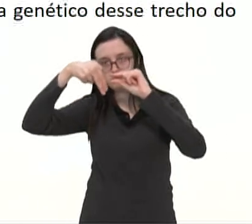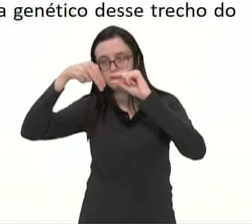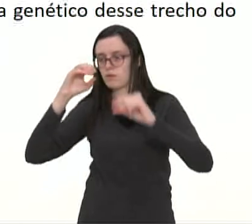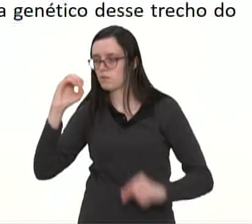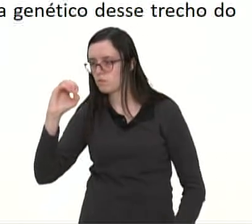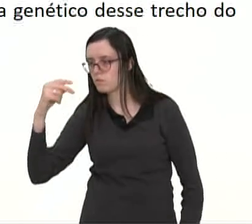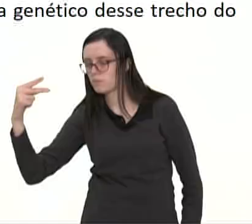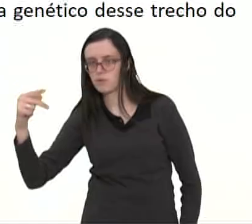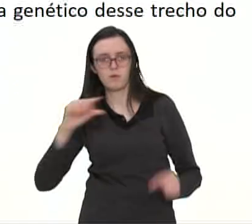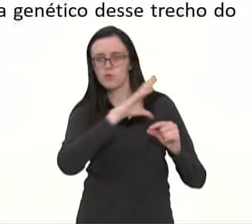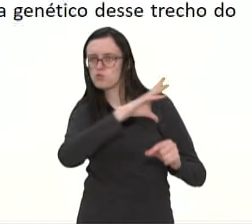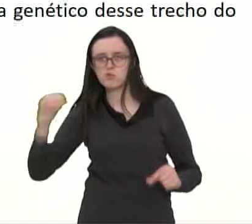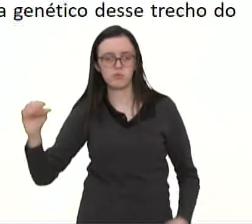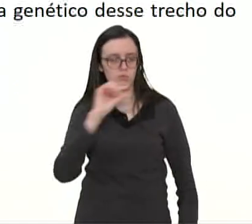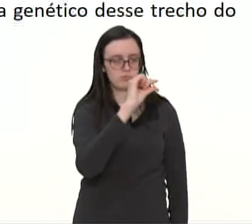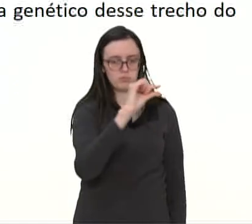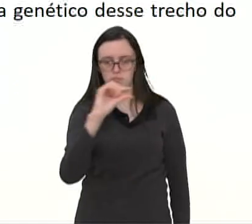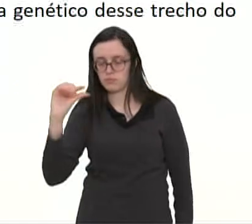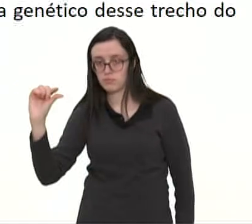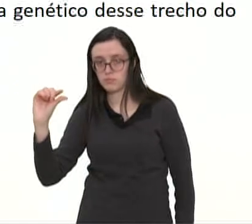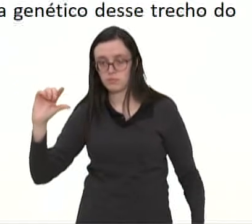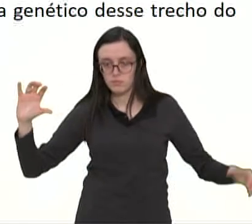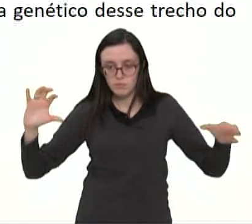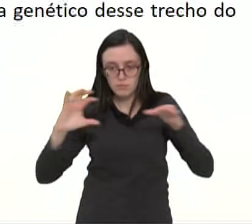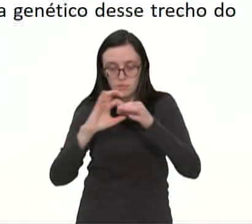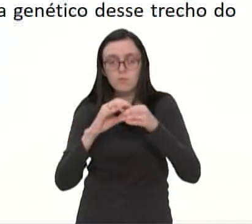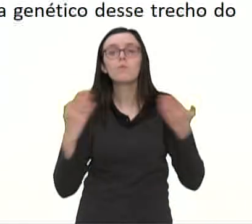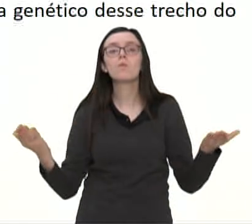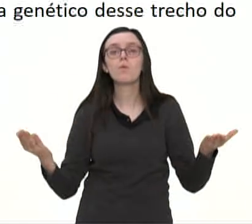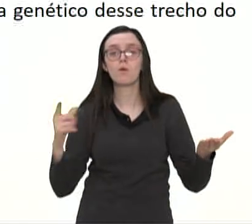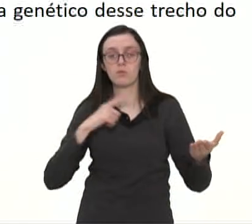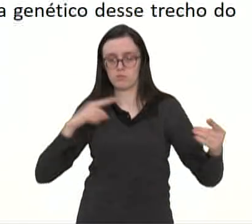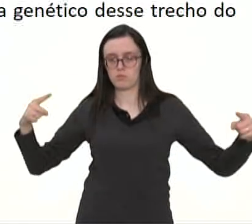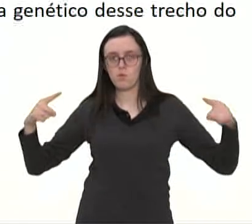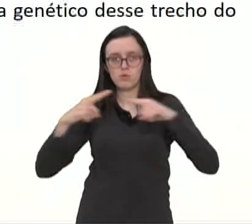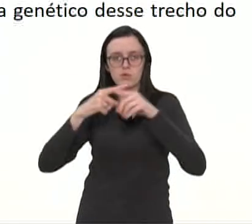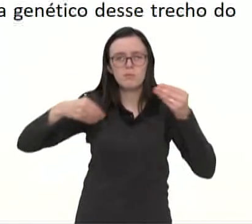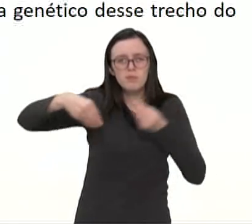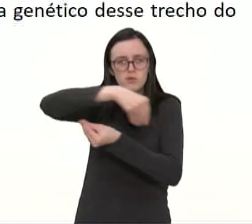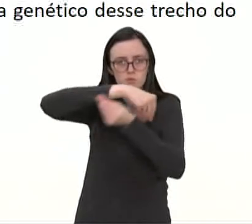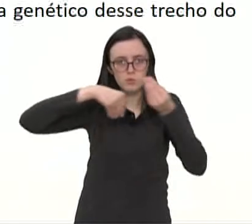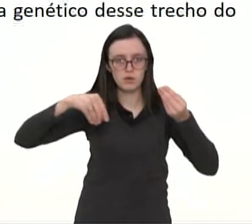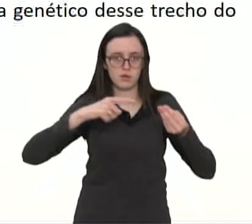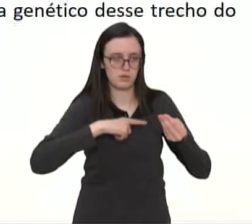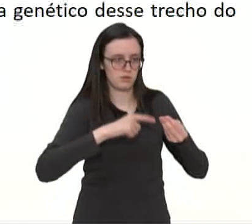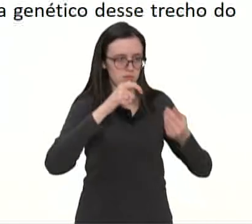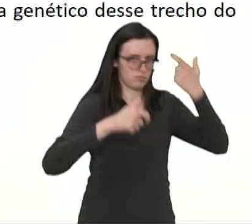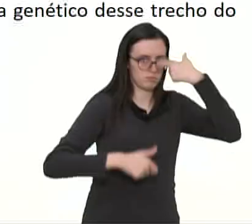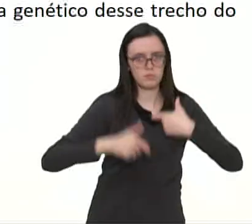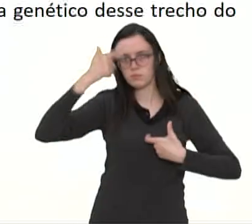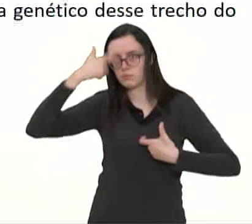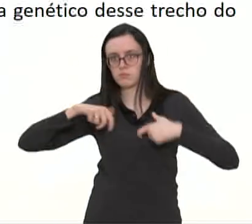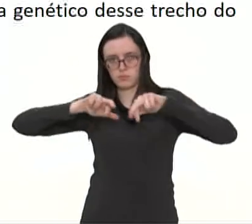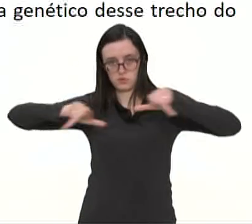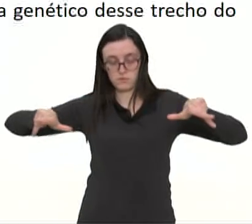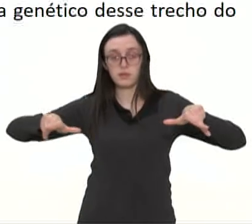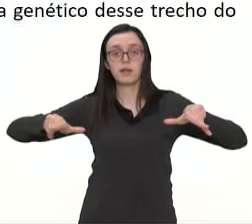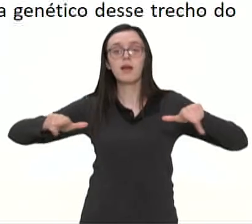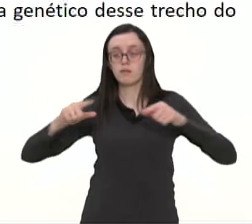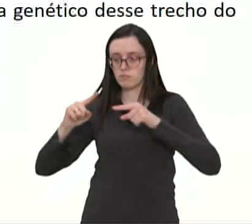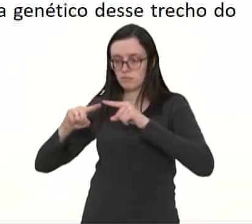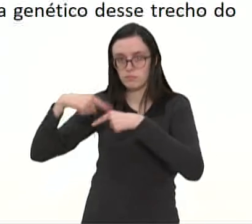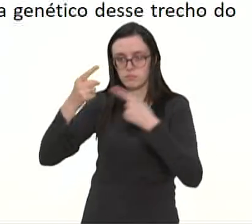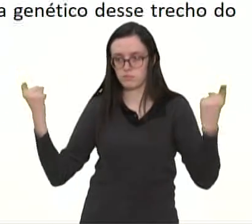e Pzinho. A geração F1 foi então retrocruzada com o homozigótico recessivo. A descendência